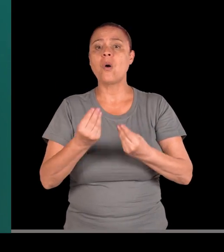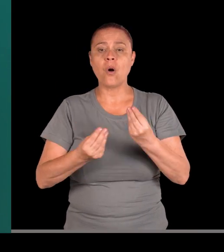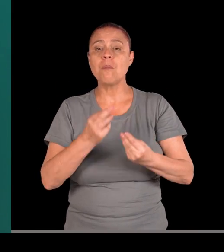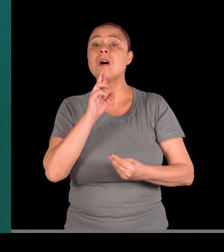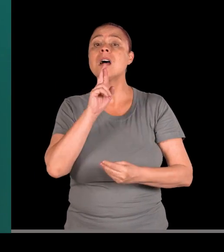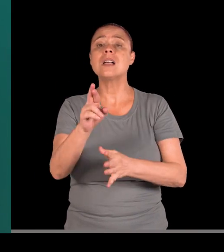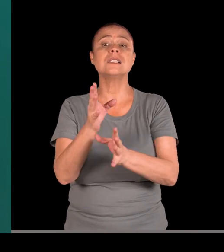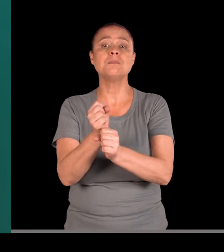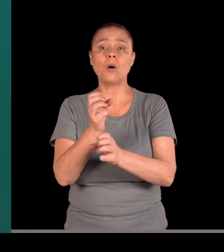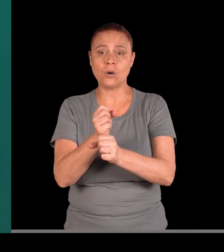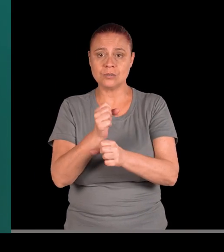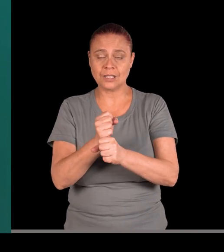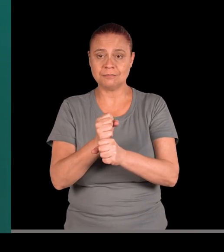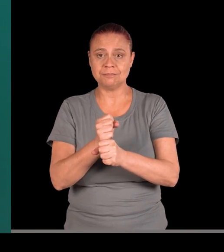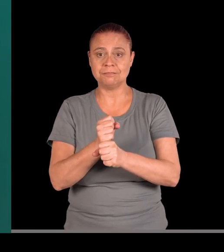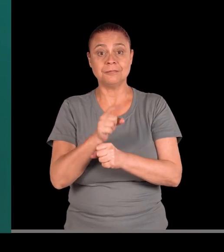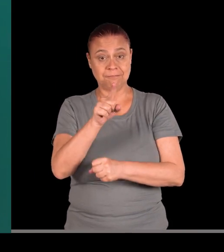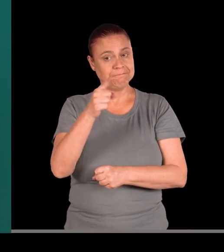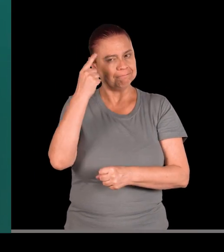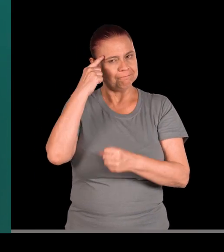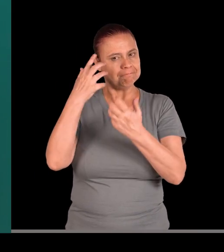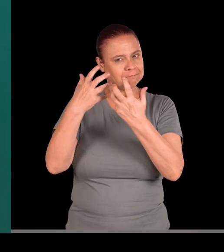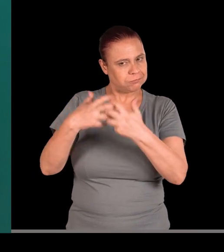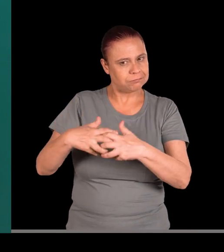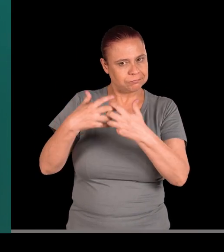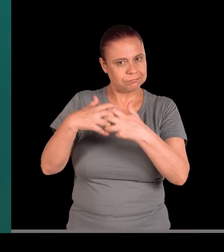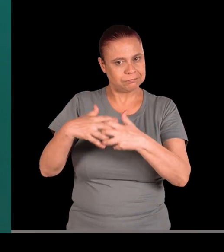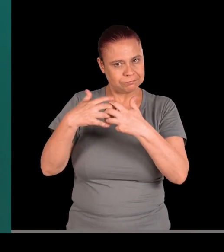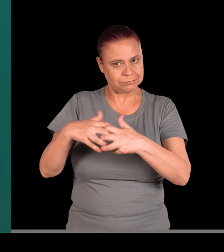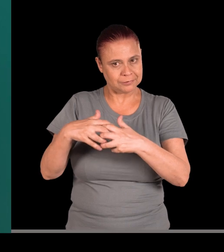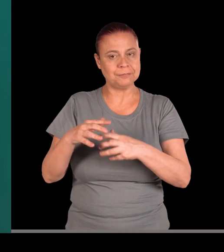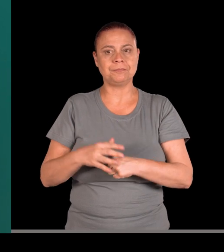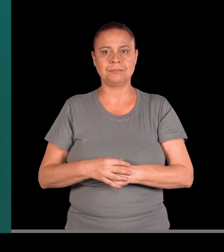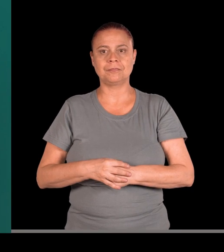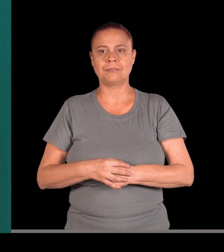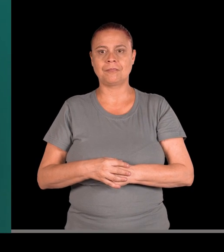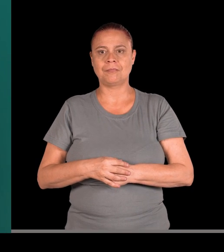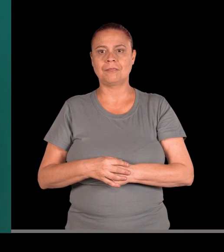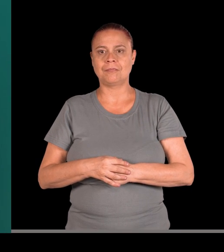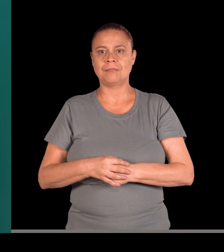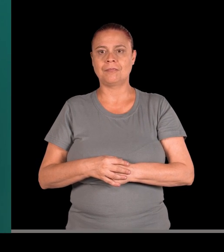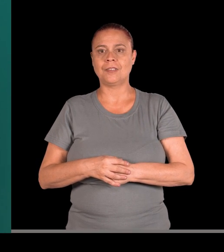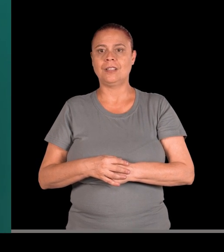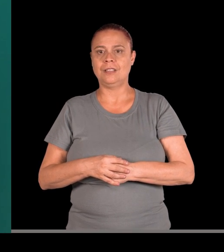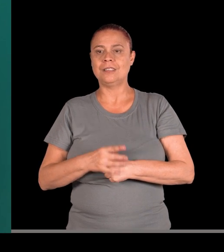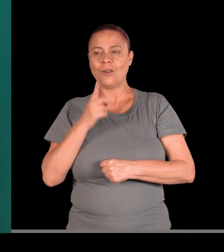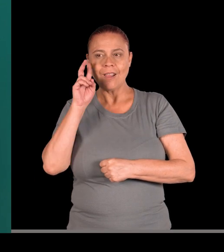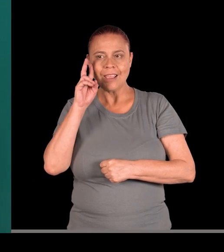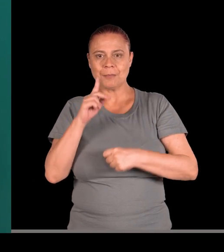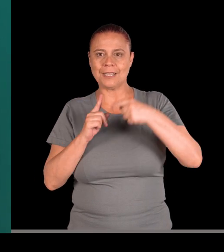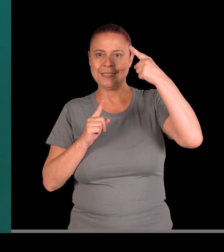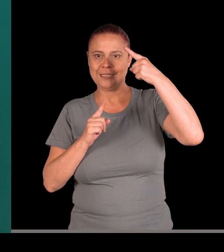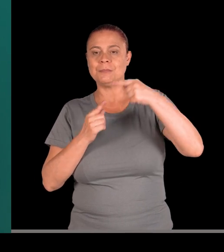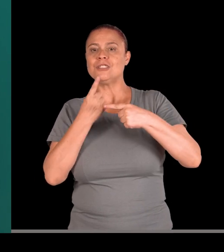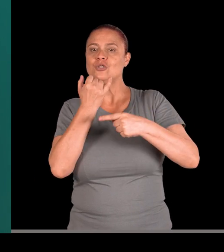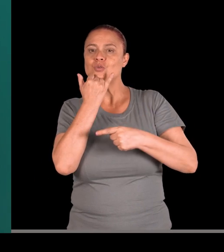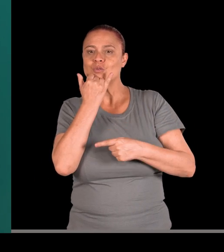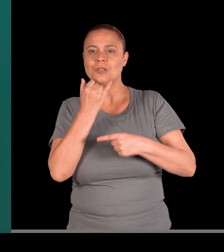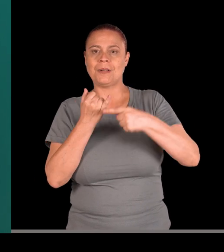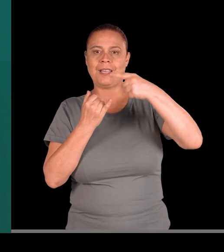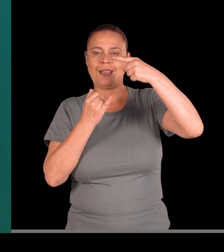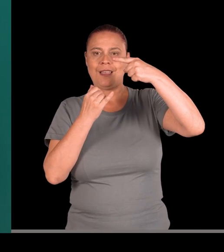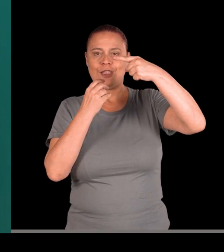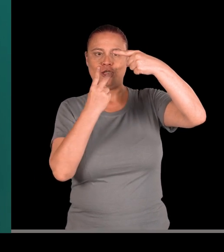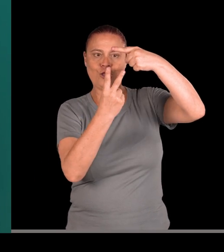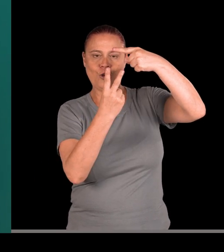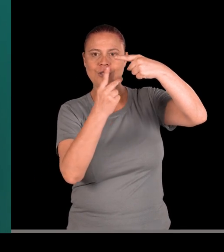Tá? Aqui era 2. Para chegar no 8, eu faço o quê? Eu multiplico por 2. Por 2 não, perdão,